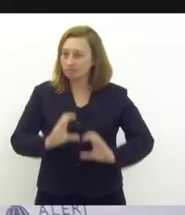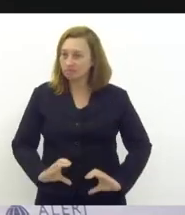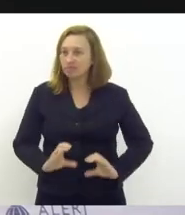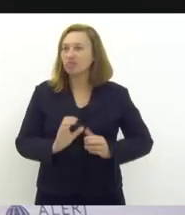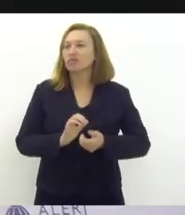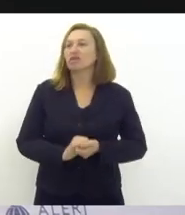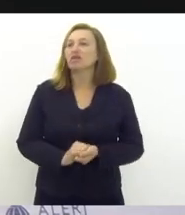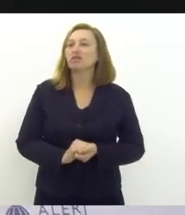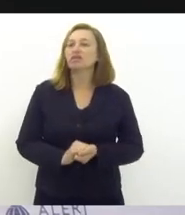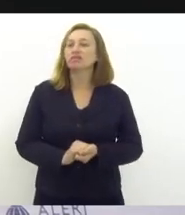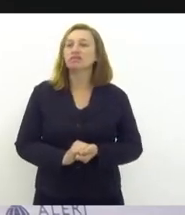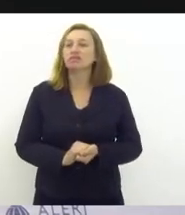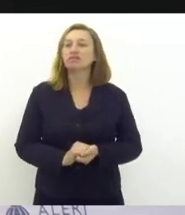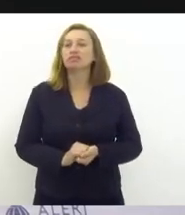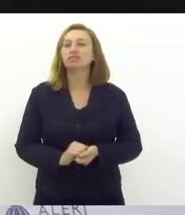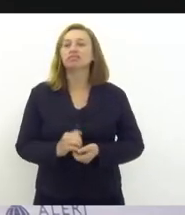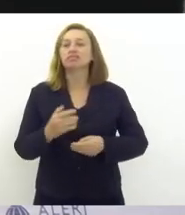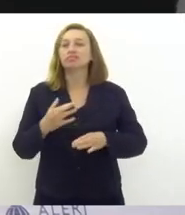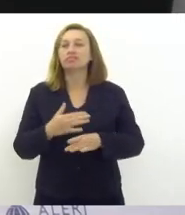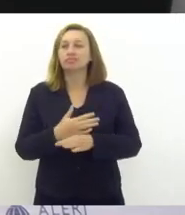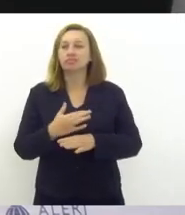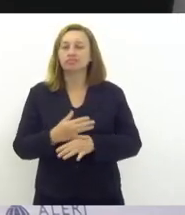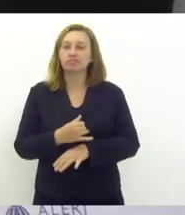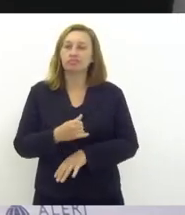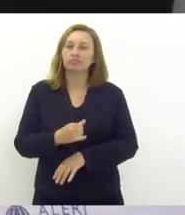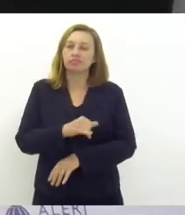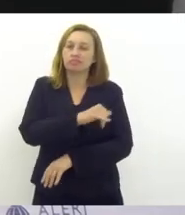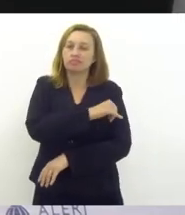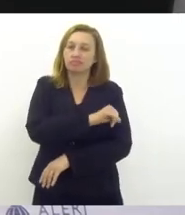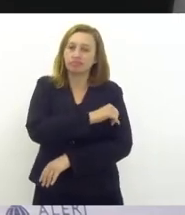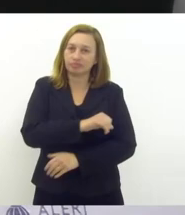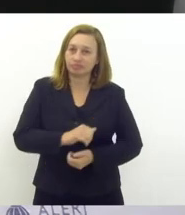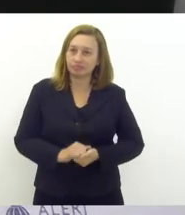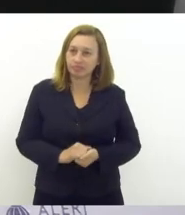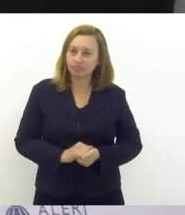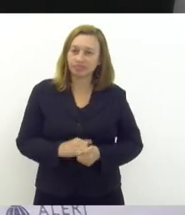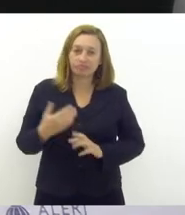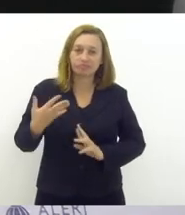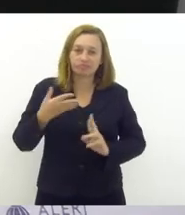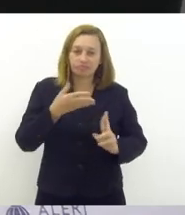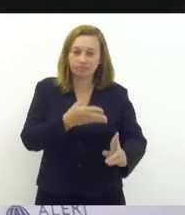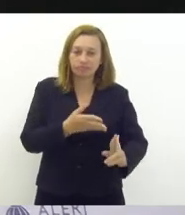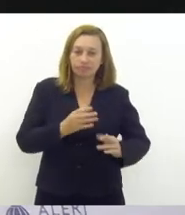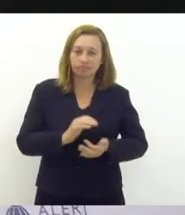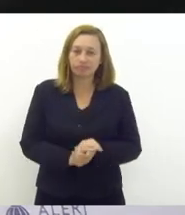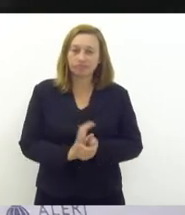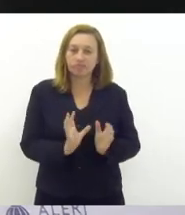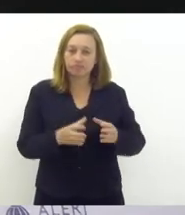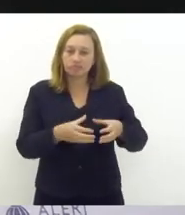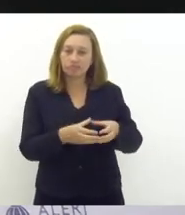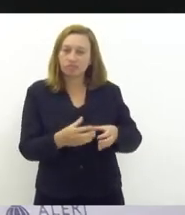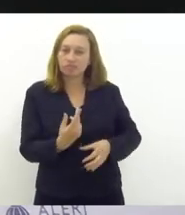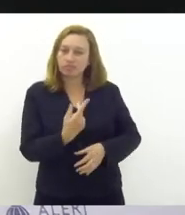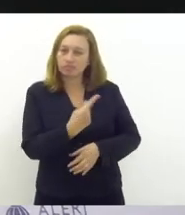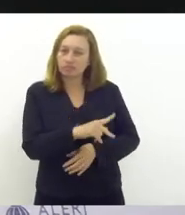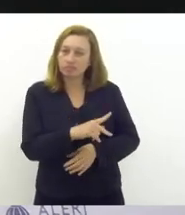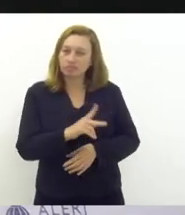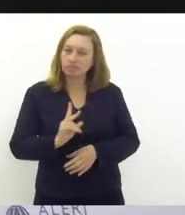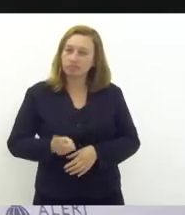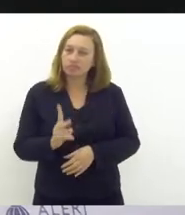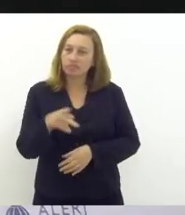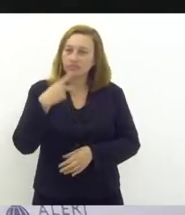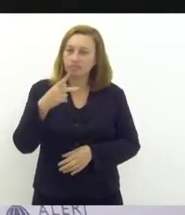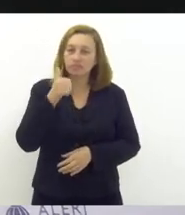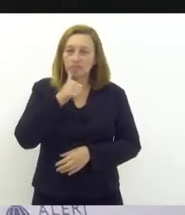eh daqui do Rio de Janeiro ela as referências das da da equipe é sempre dizendo que